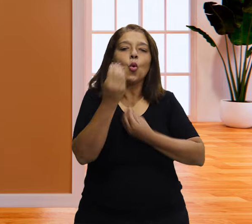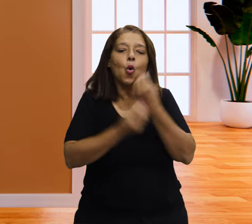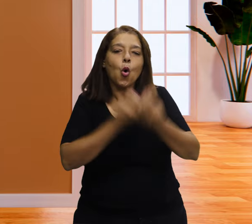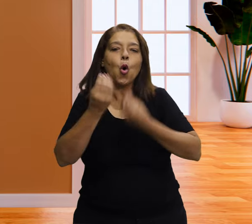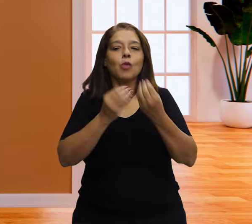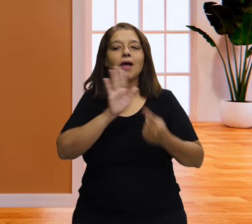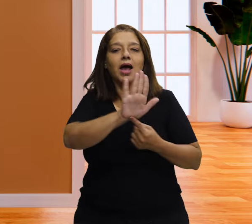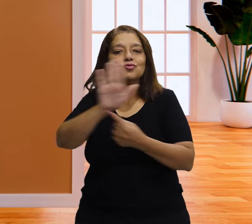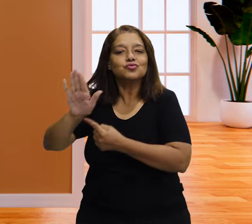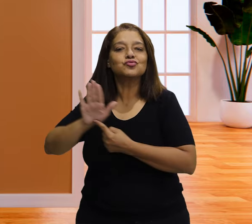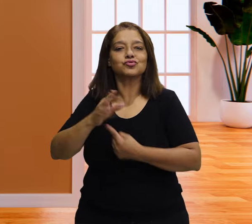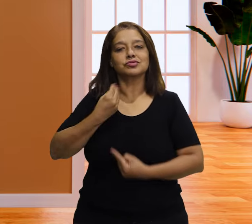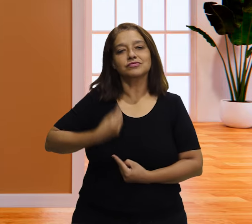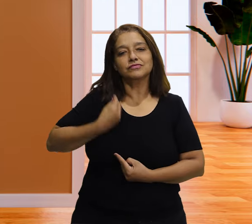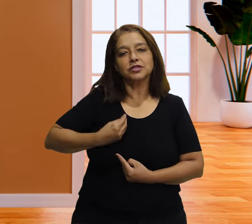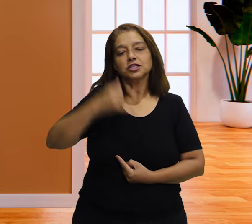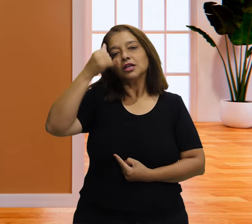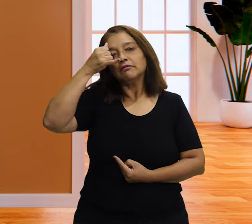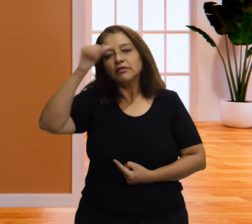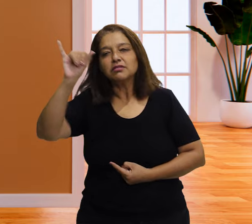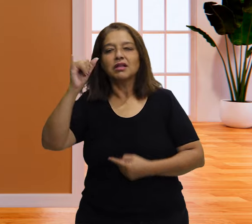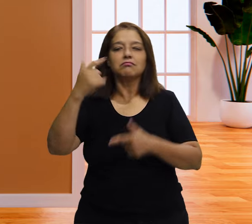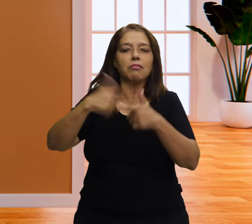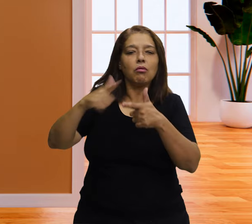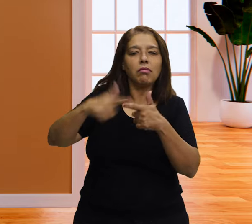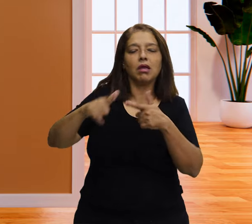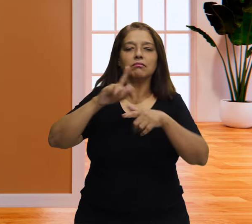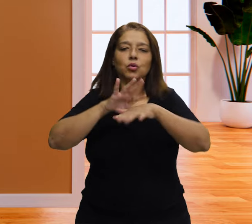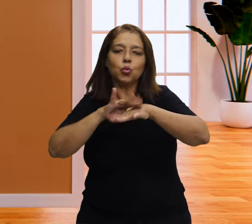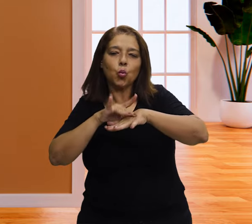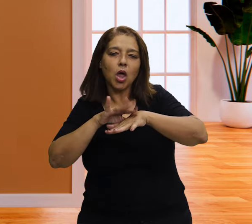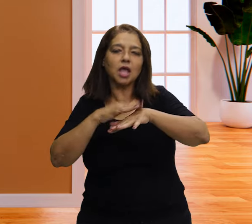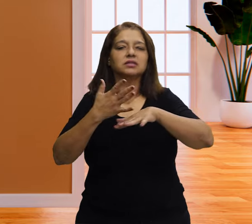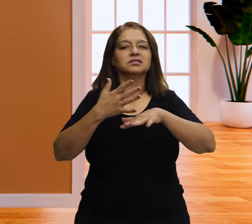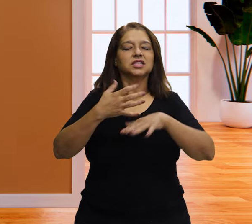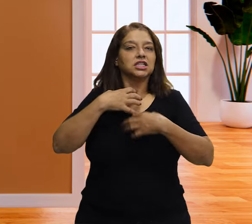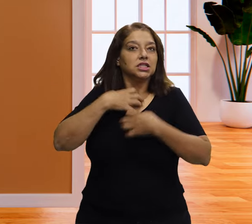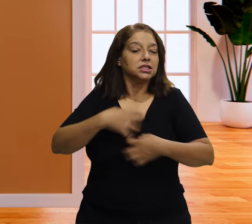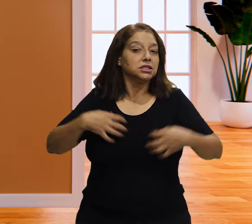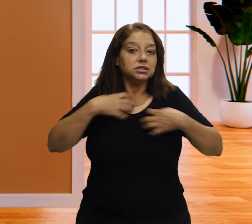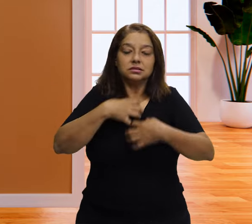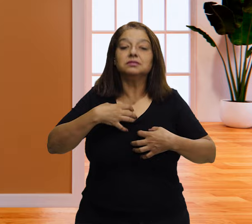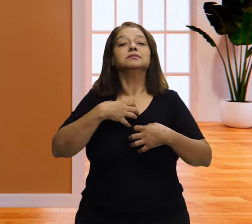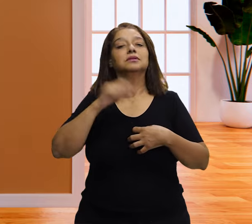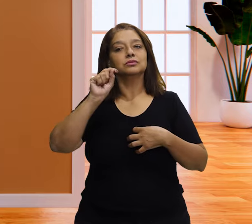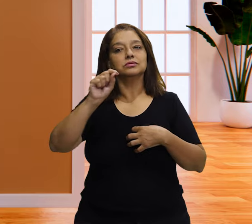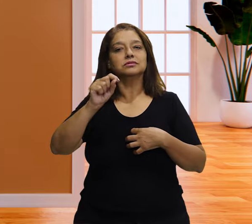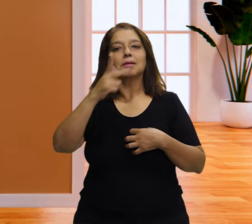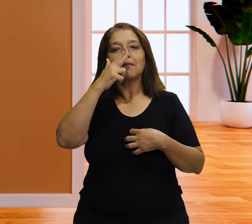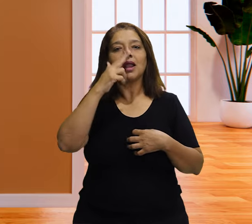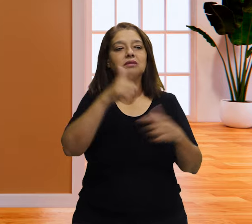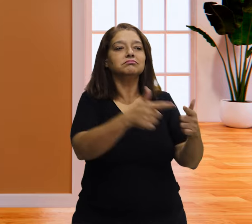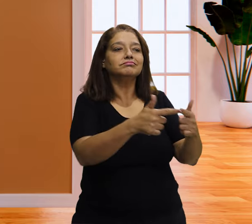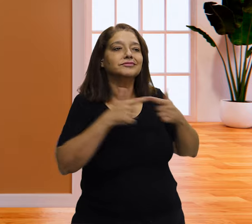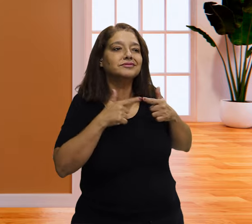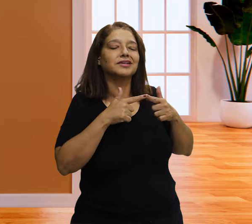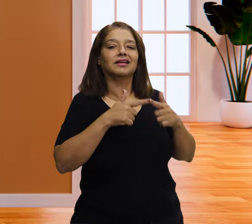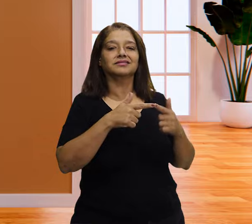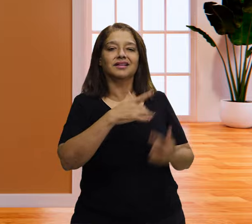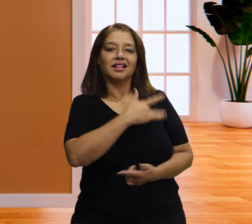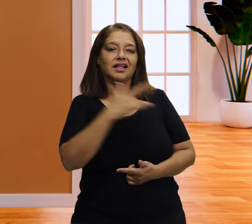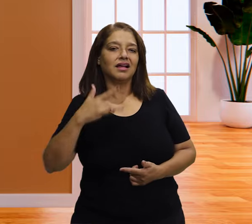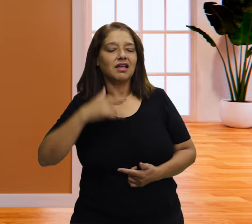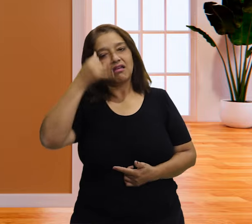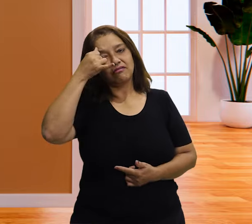fadiga, doenças e reduzindo assim os afastamentos por motivos de saúde. Assim, apresentaremos a